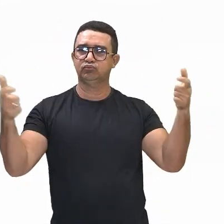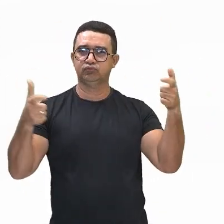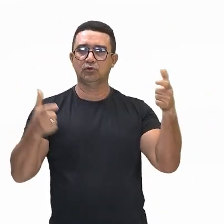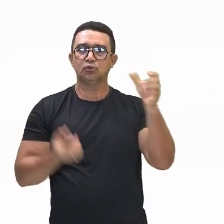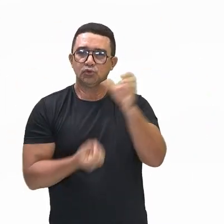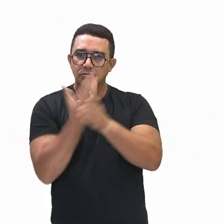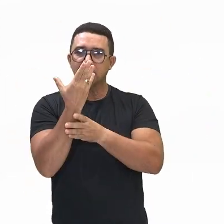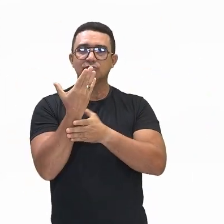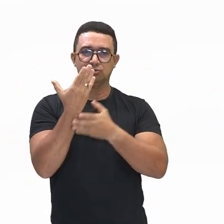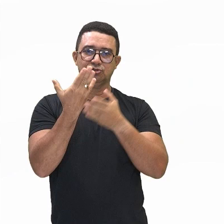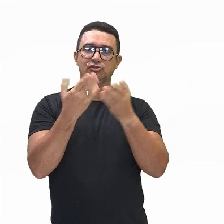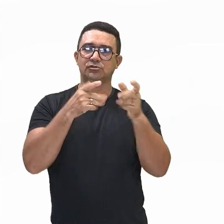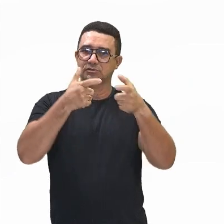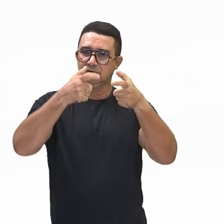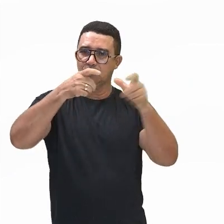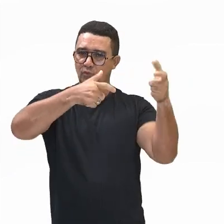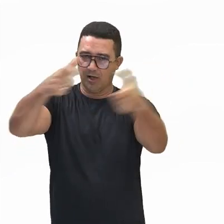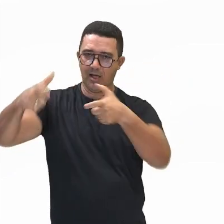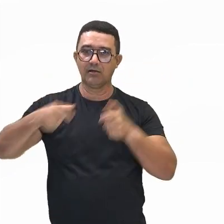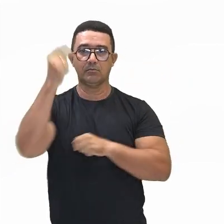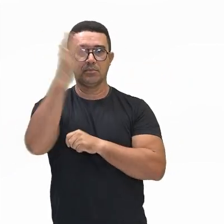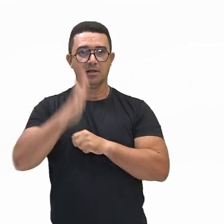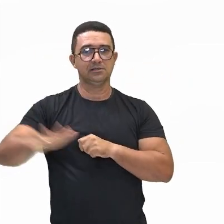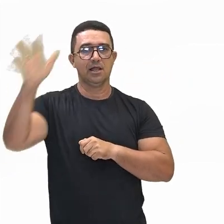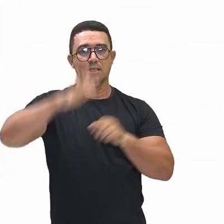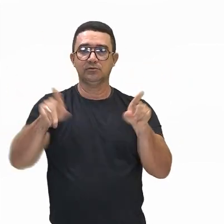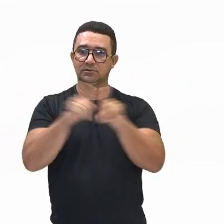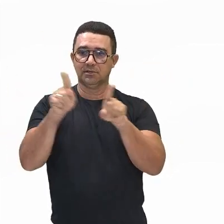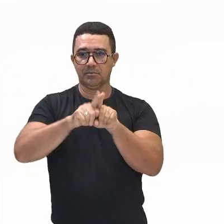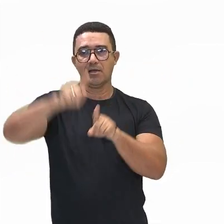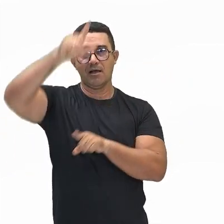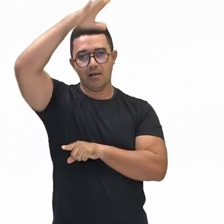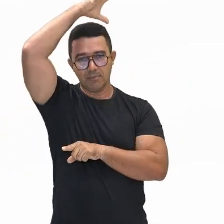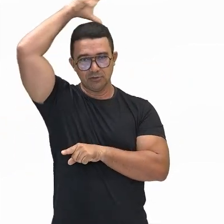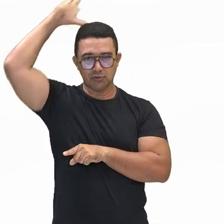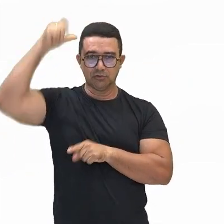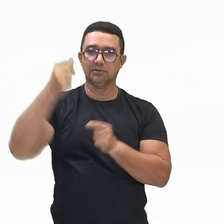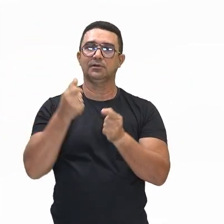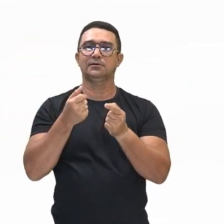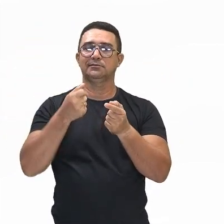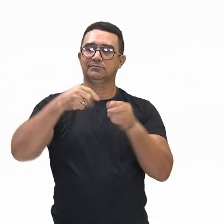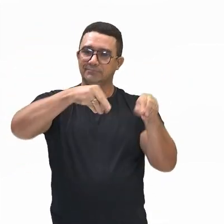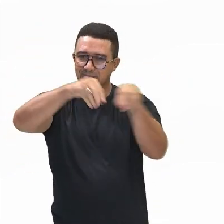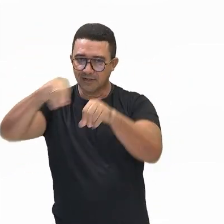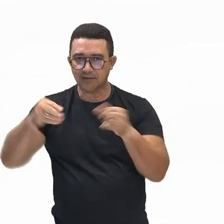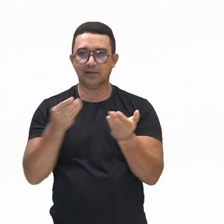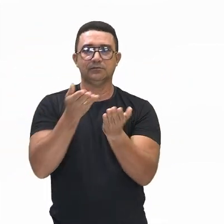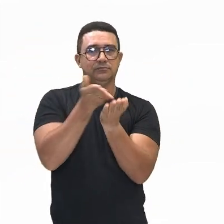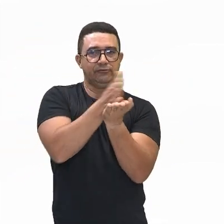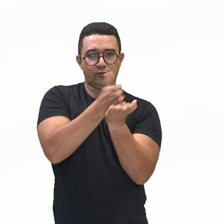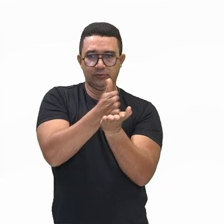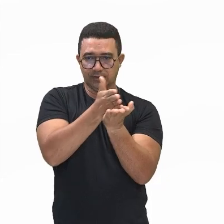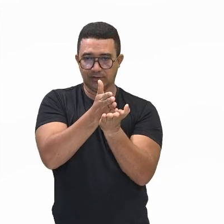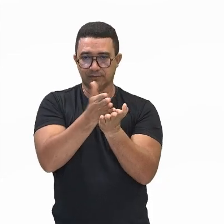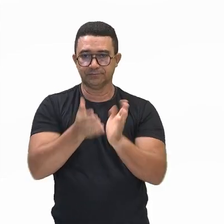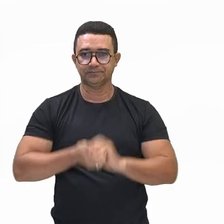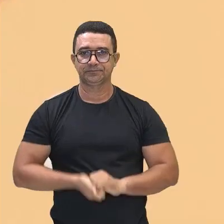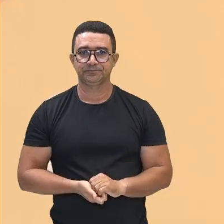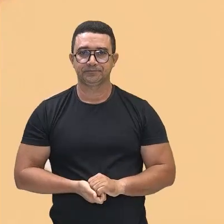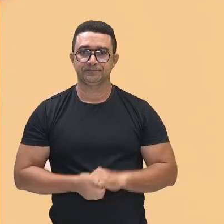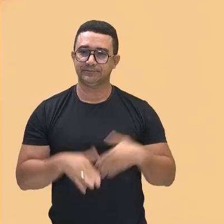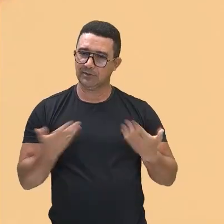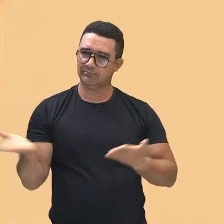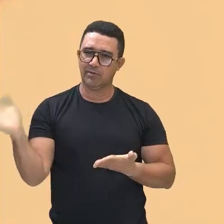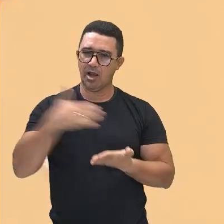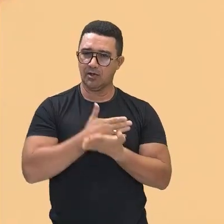e formação do espaço brasileiro e amazonense, territórios, territorialidades e fronteiras. Então vamos